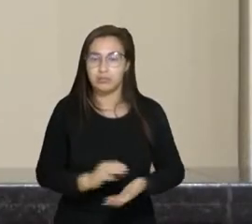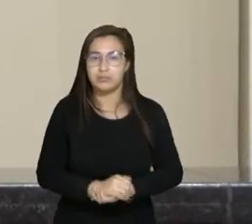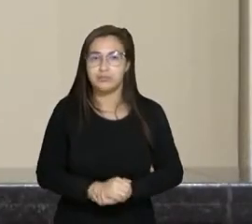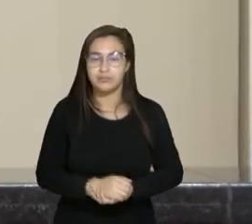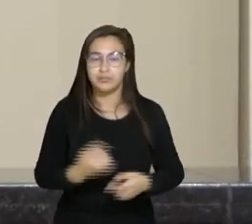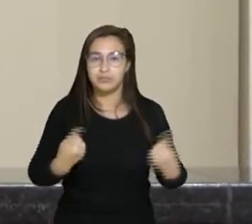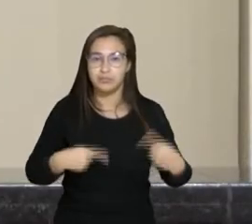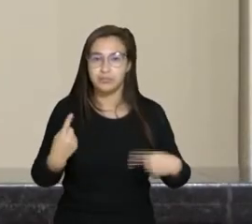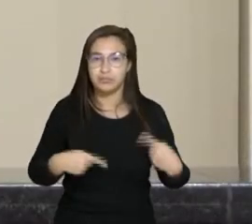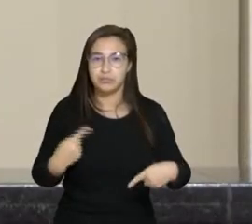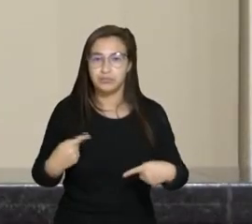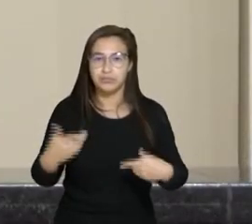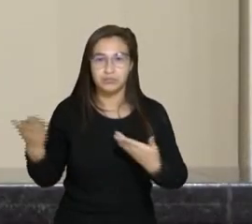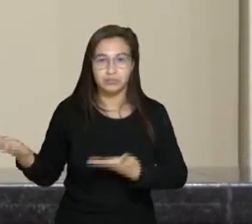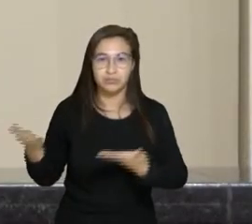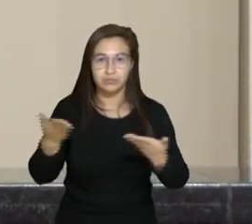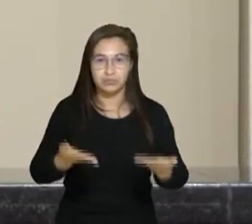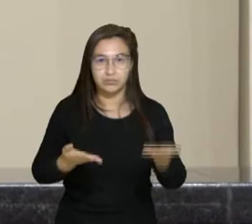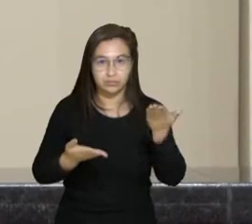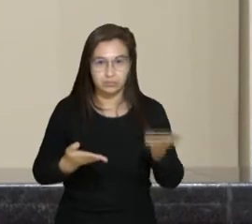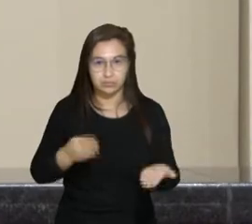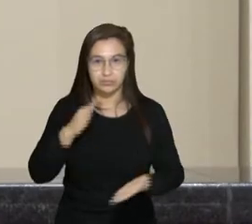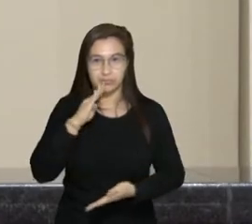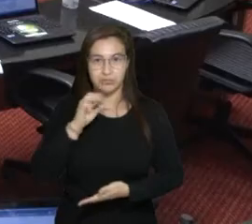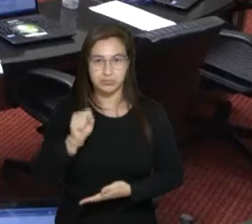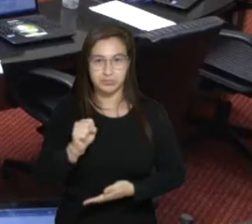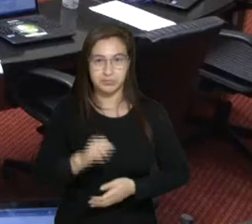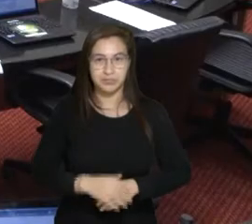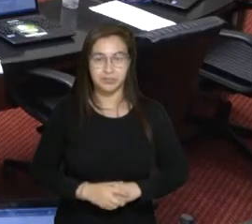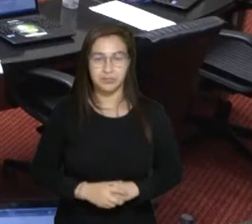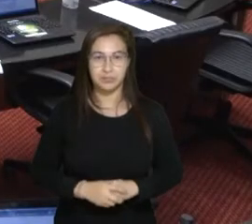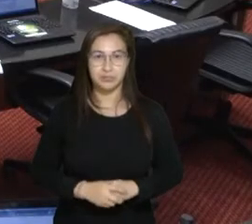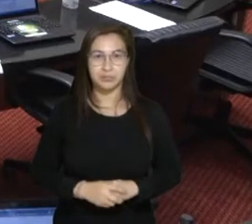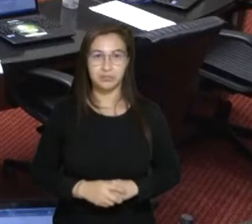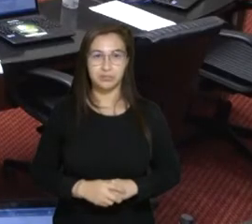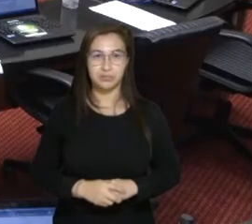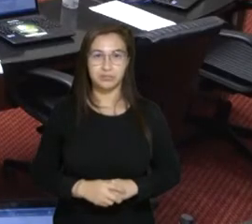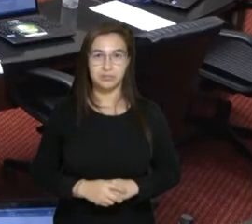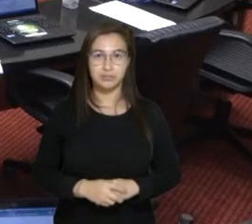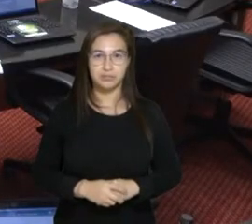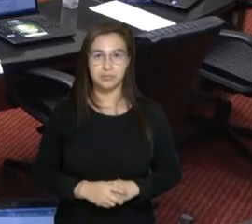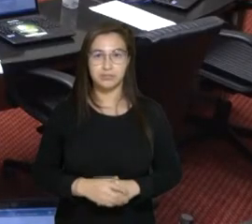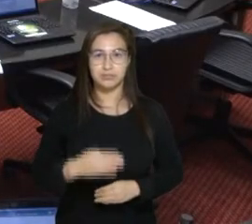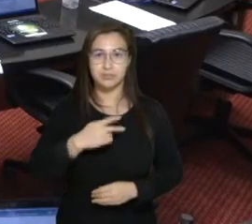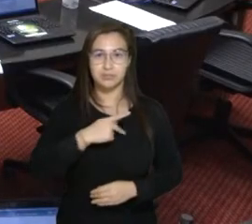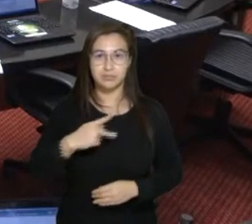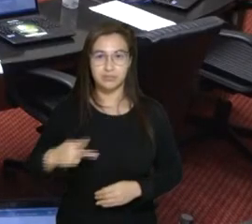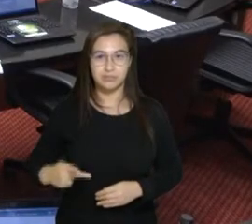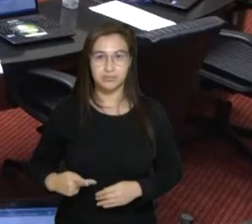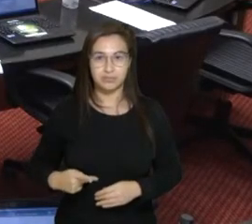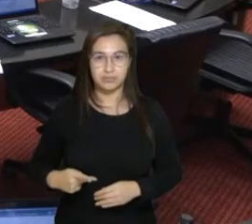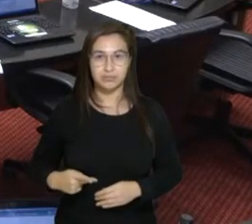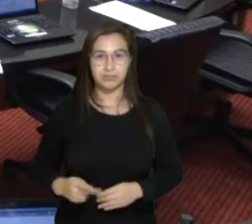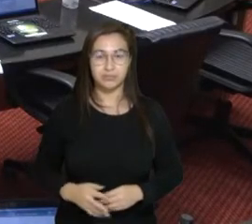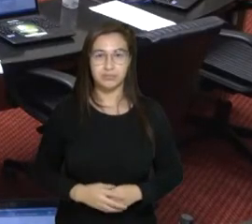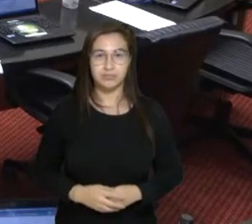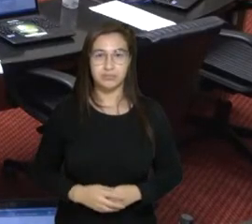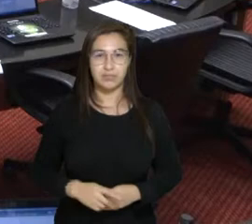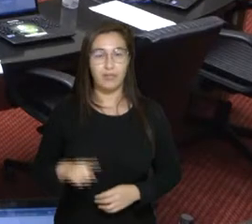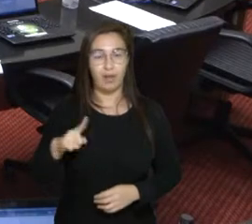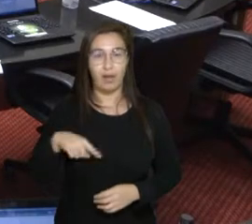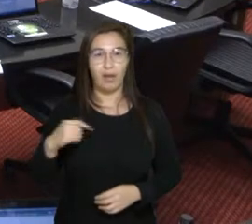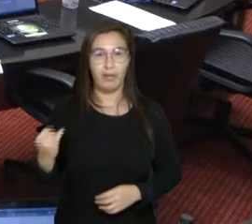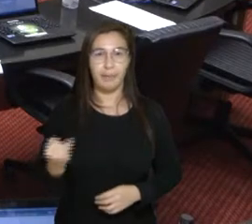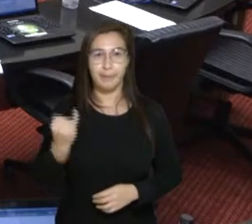discussão com a palavra Deputado Bruno Souza e o presidente é muito